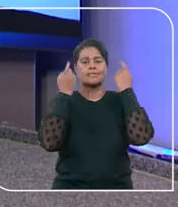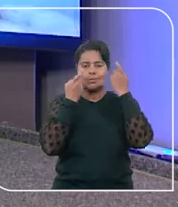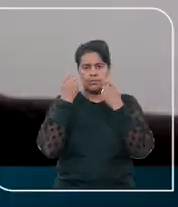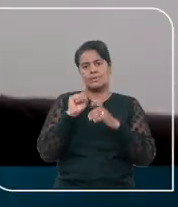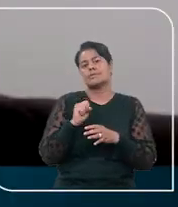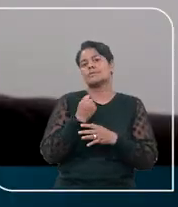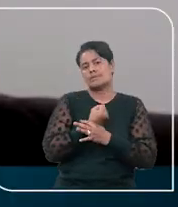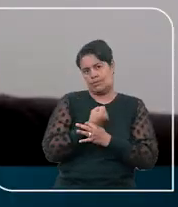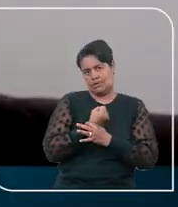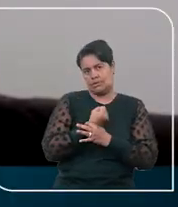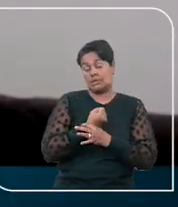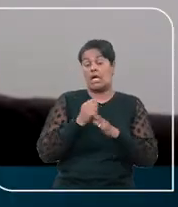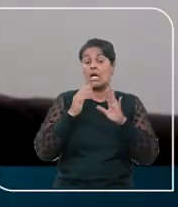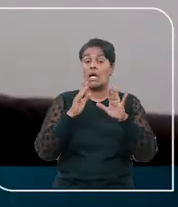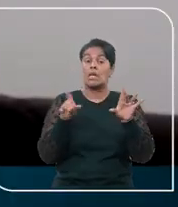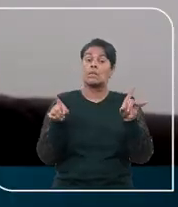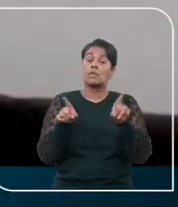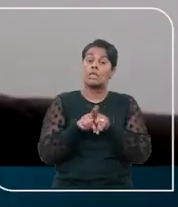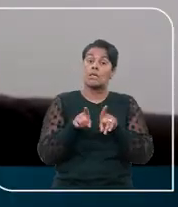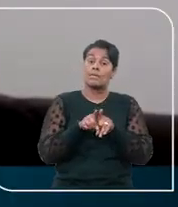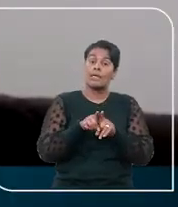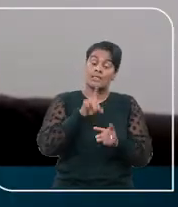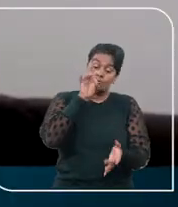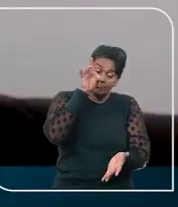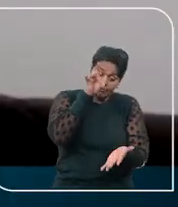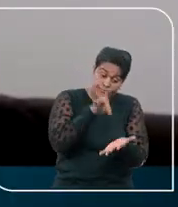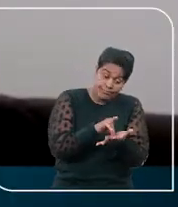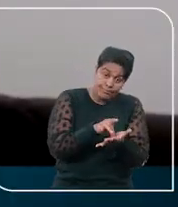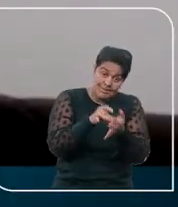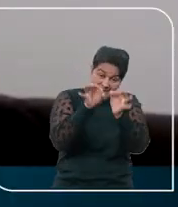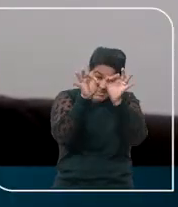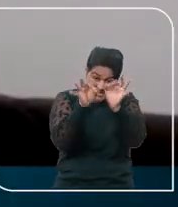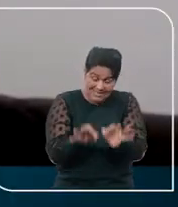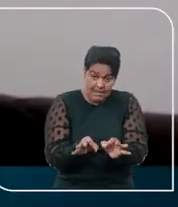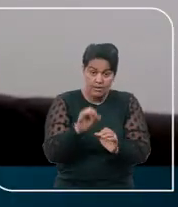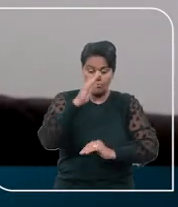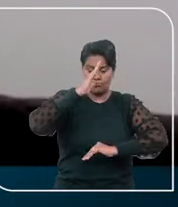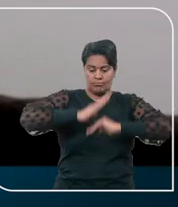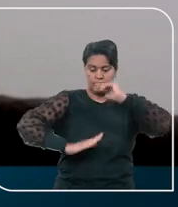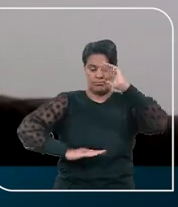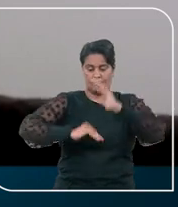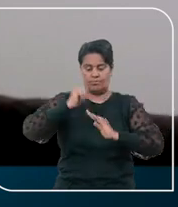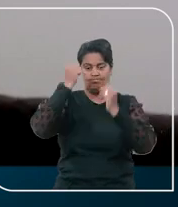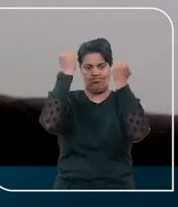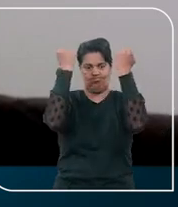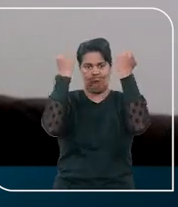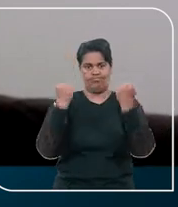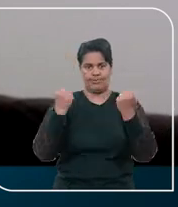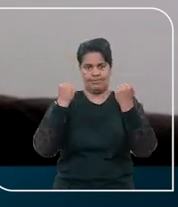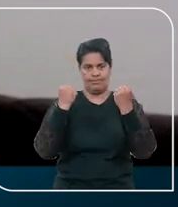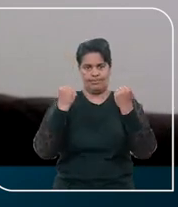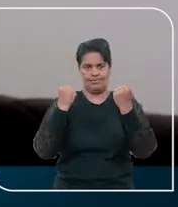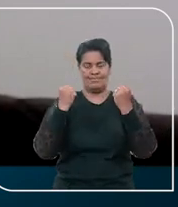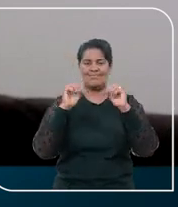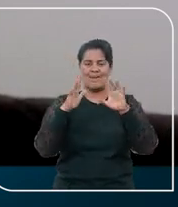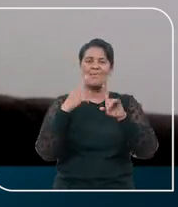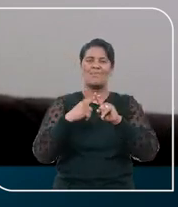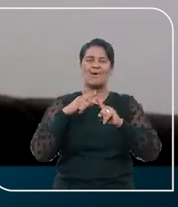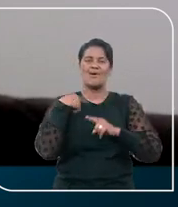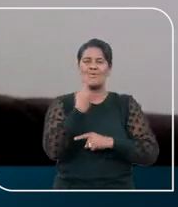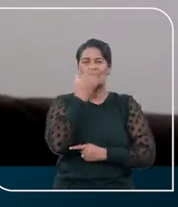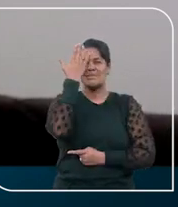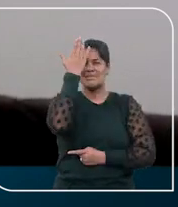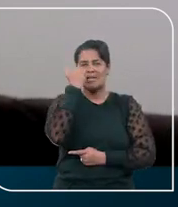a integridade de um conjunto arquitetônico, já que sabemos que todo condomínio ele nasce de um projeto aprovado